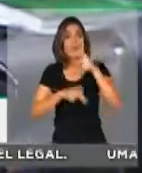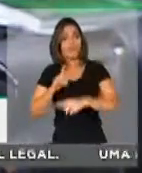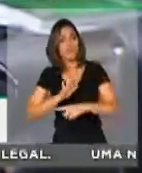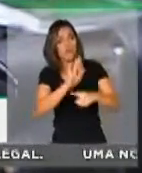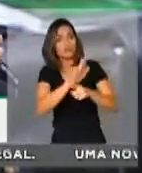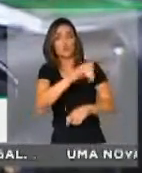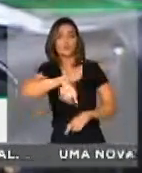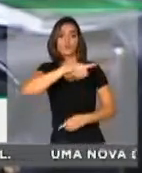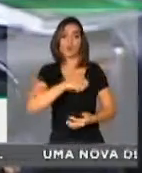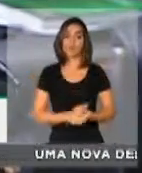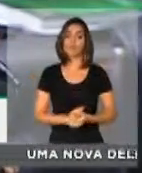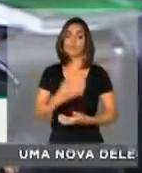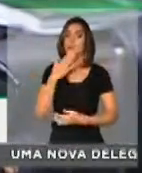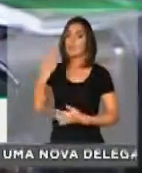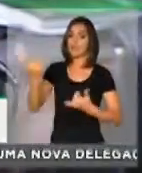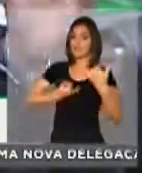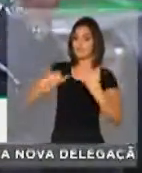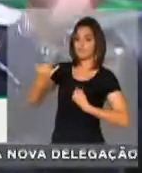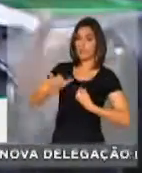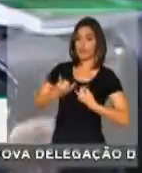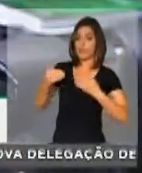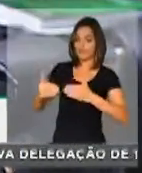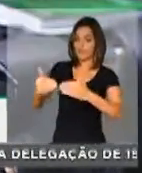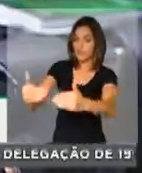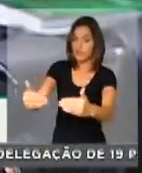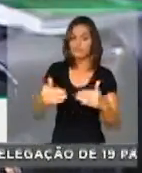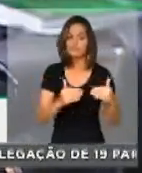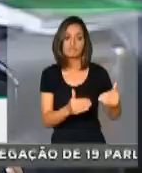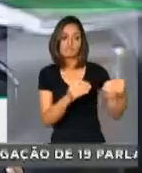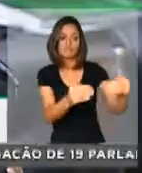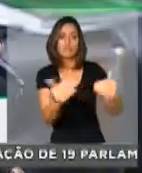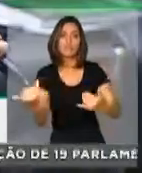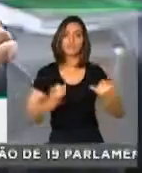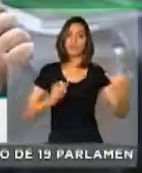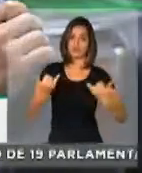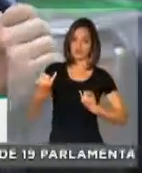peço essas informações, esses dois ministérios, onde nós em breve estaremos fazendo essa visita.